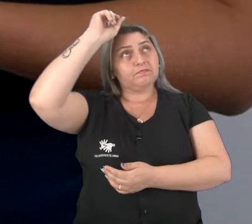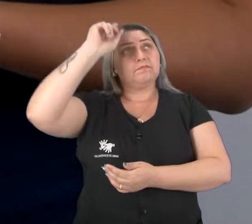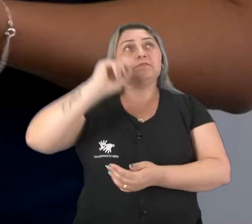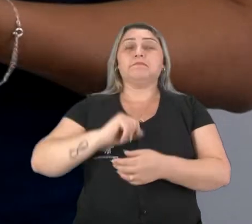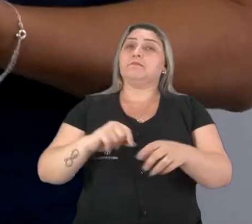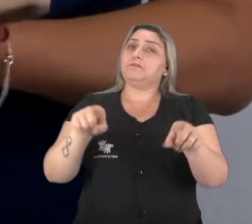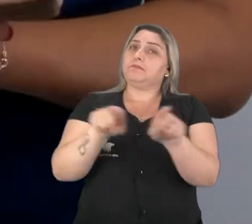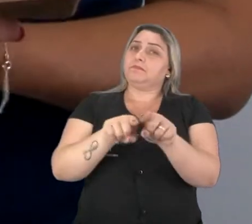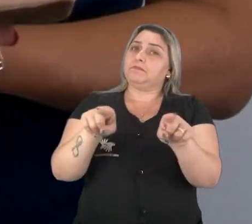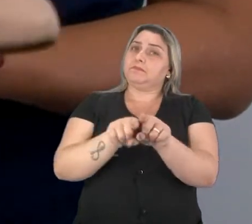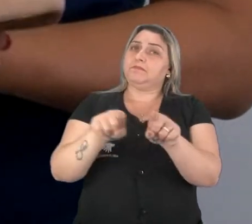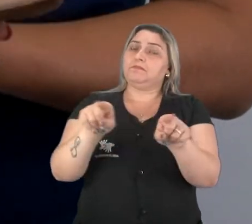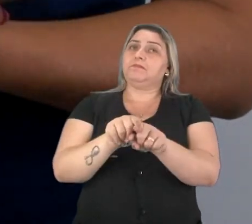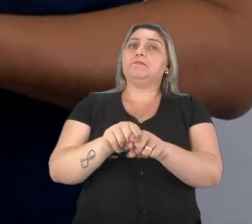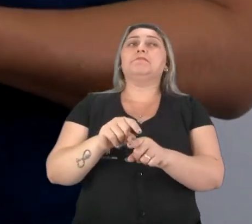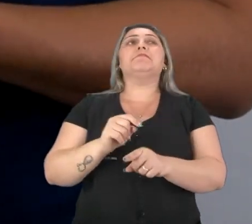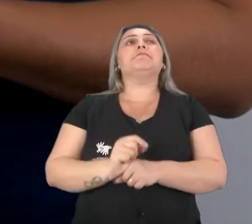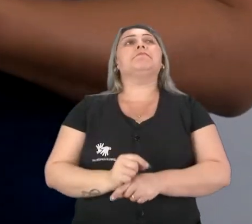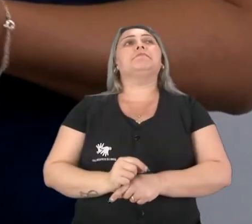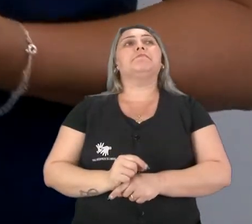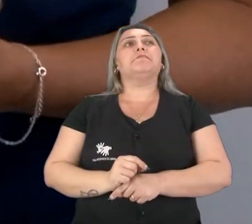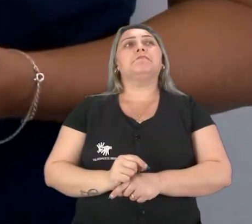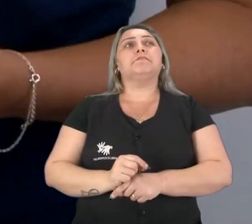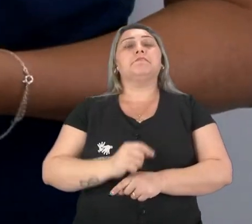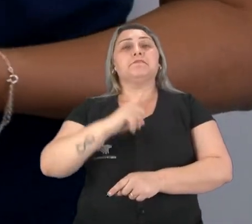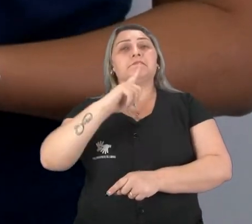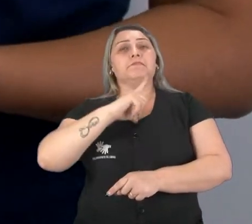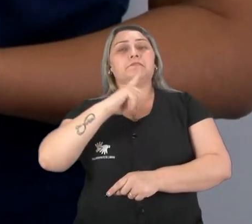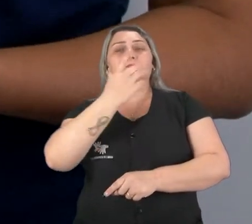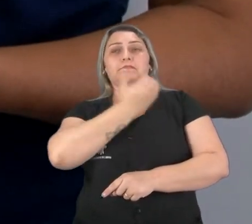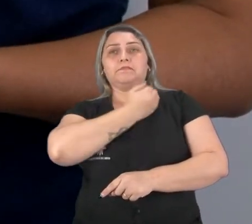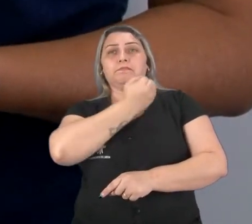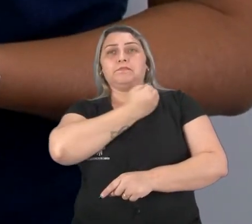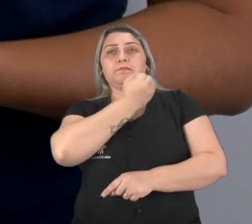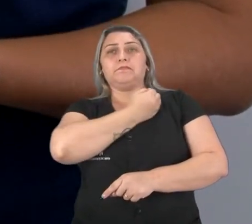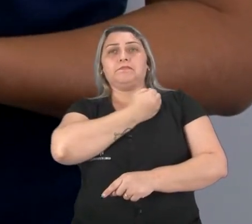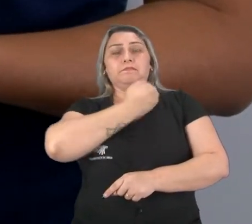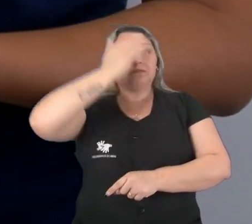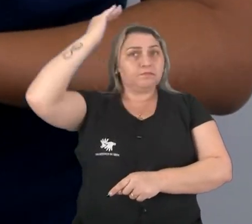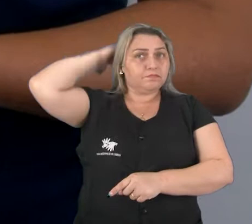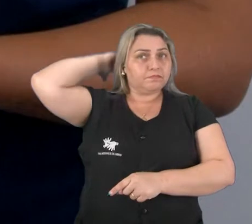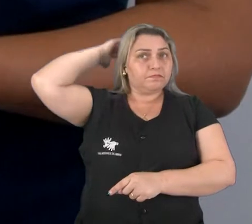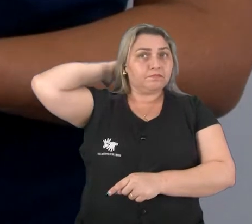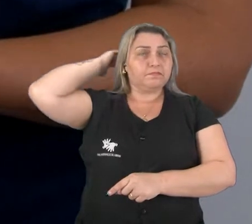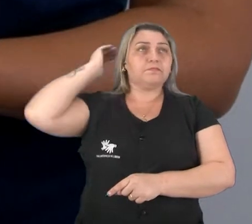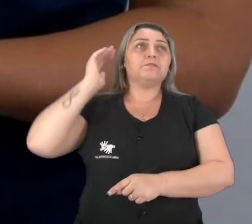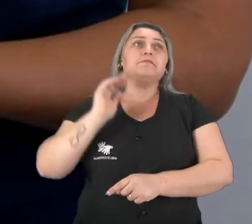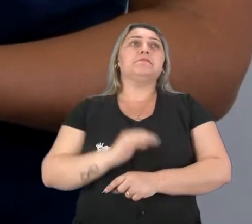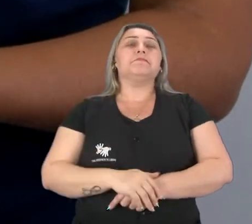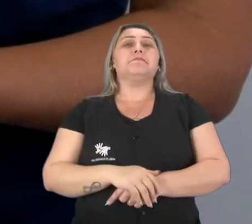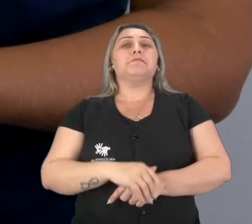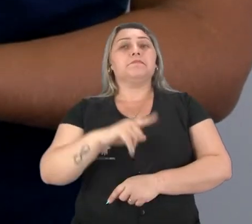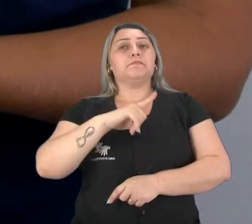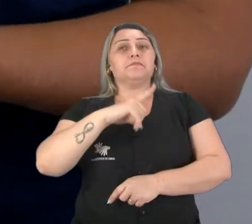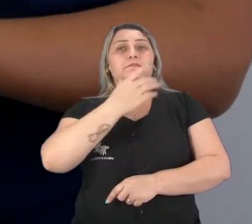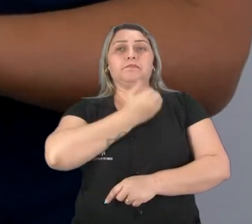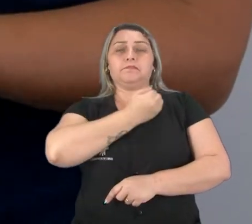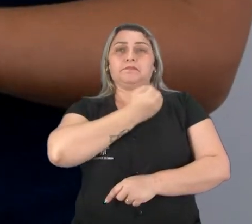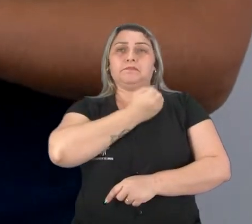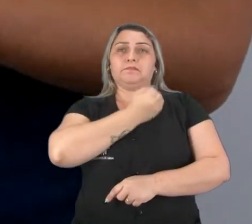E ele também aqui aparece a numeração aqui atrás, tá? Vai ter a